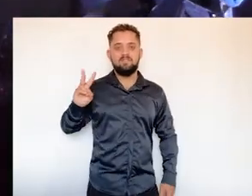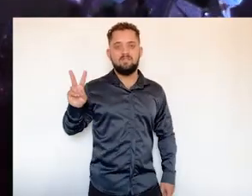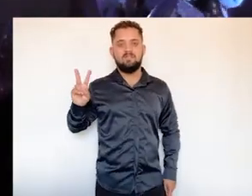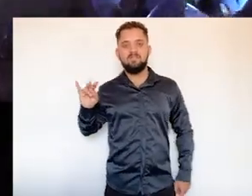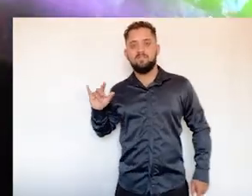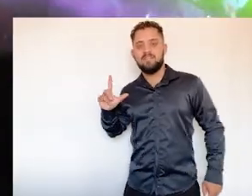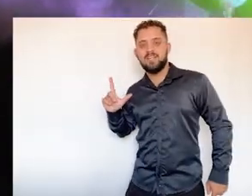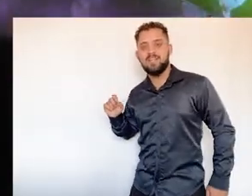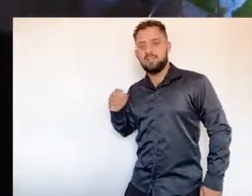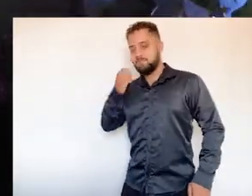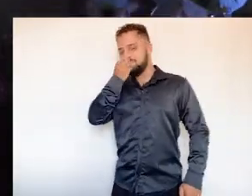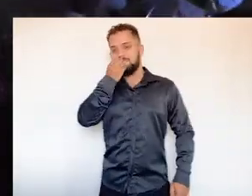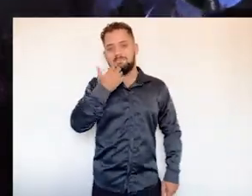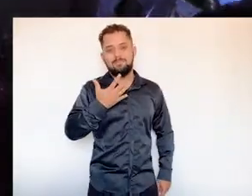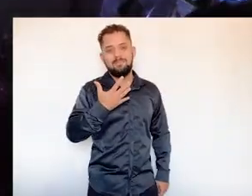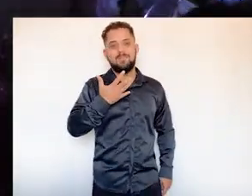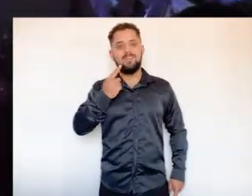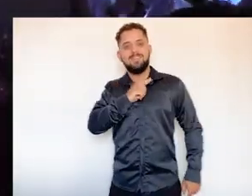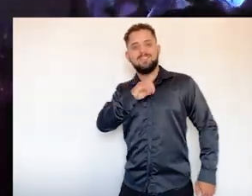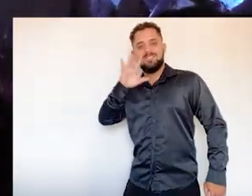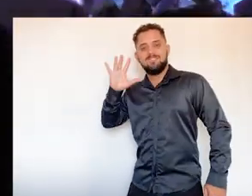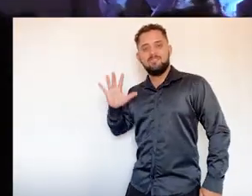Bacaiá.